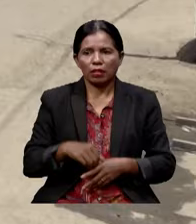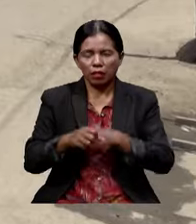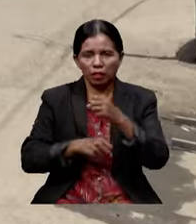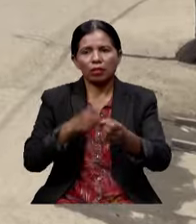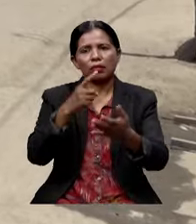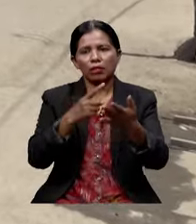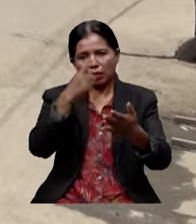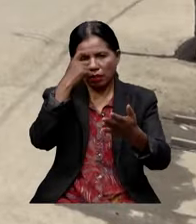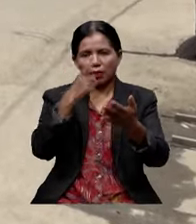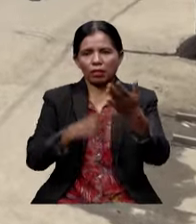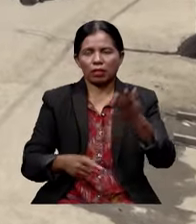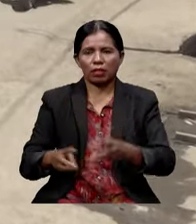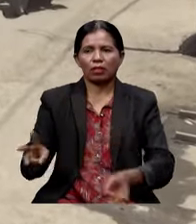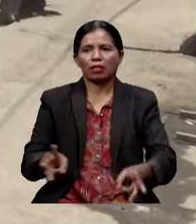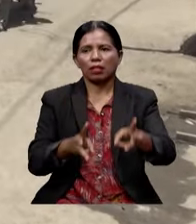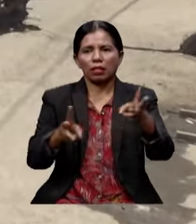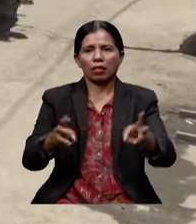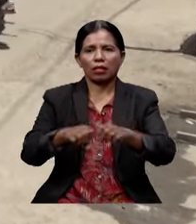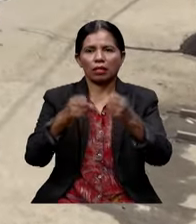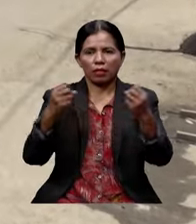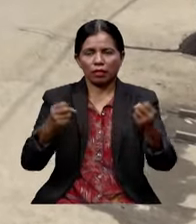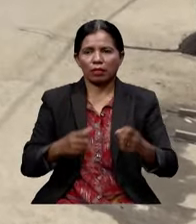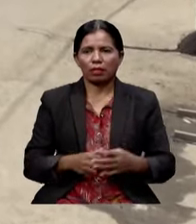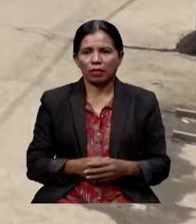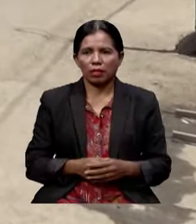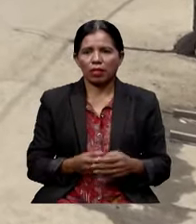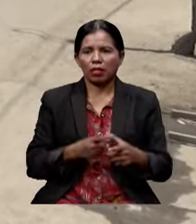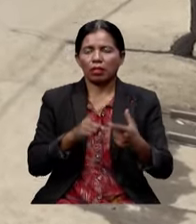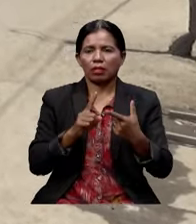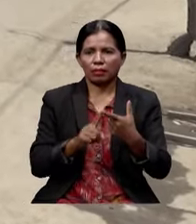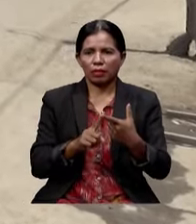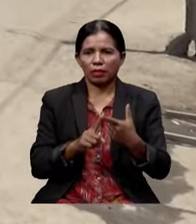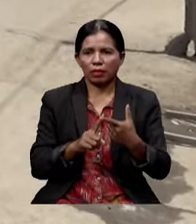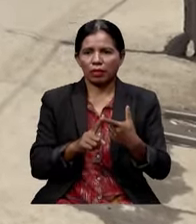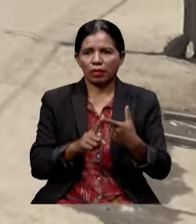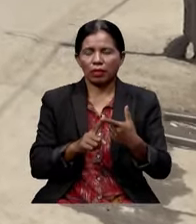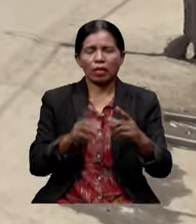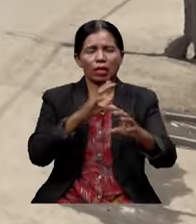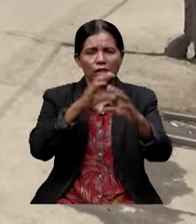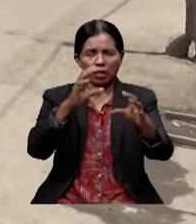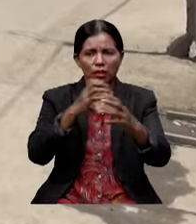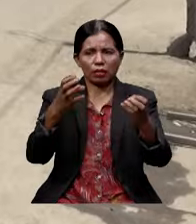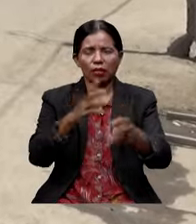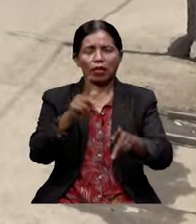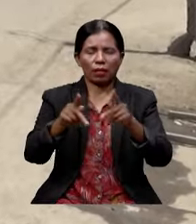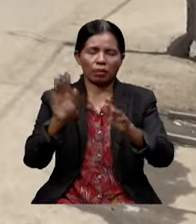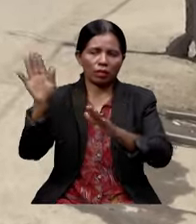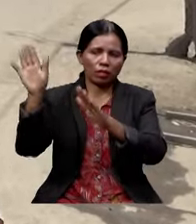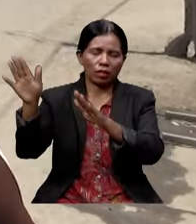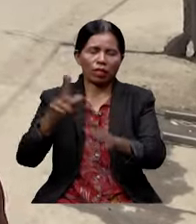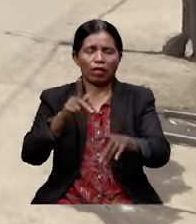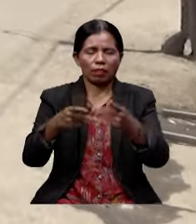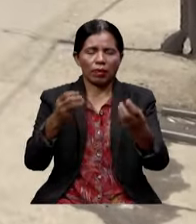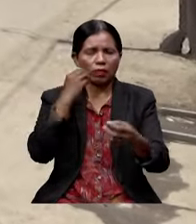saída. Dá lá né, a ti de ver, a depois. O movimento agora, ela sai para a população para